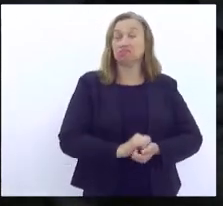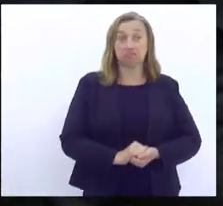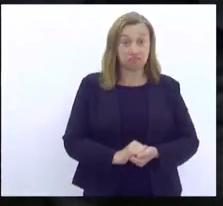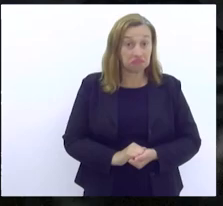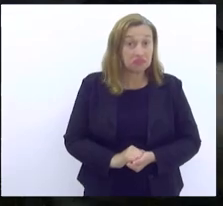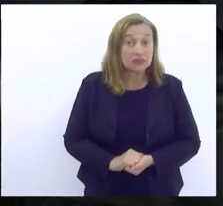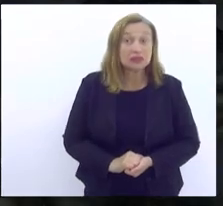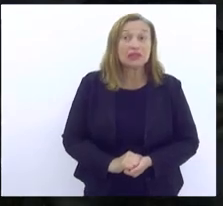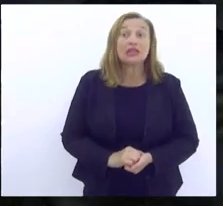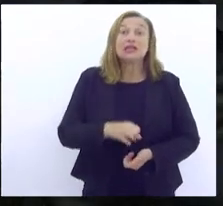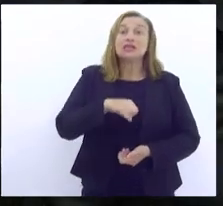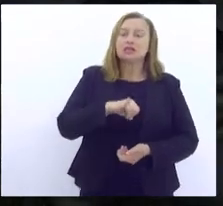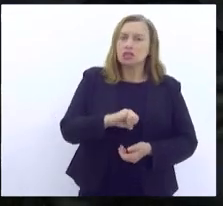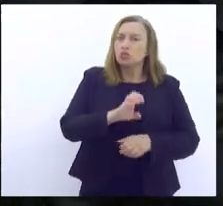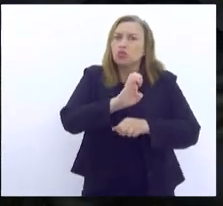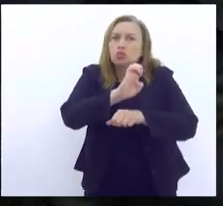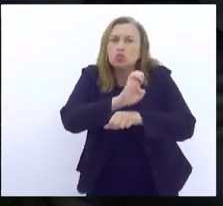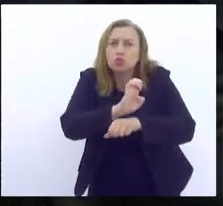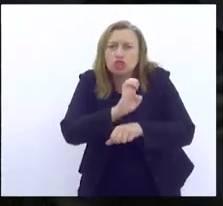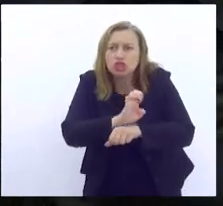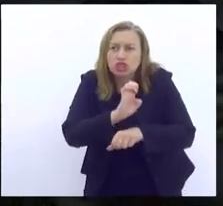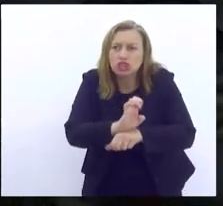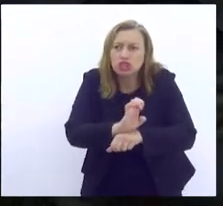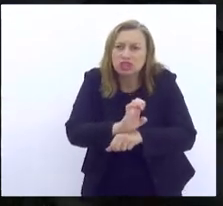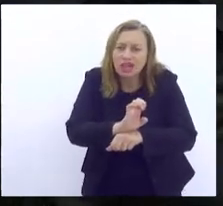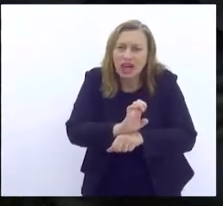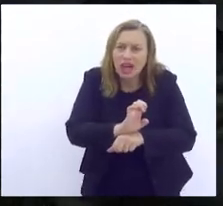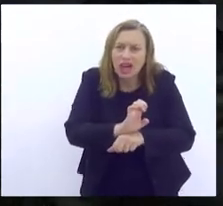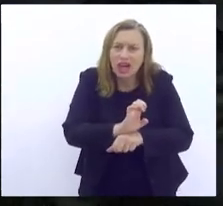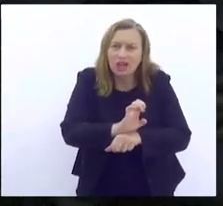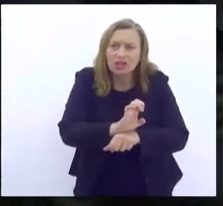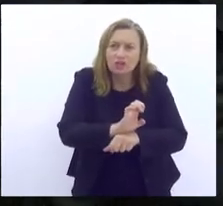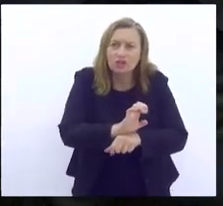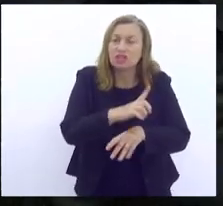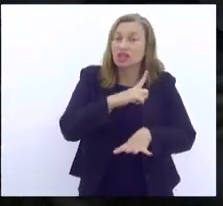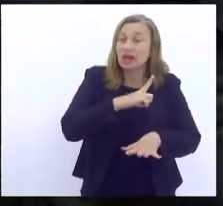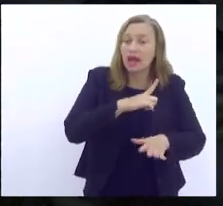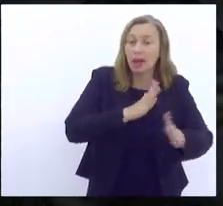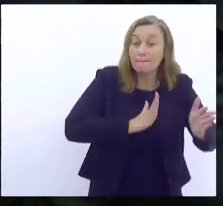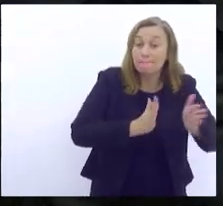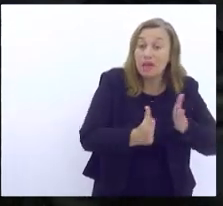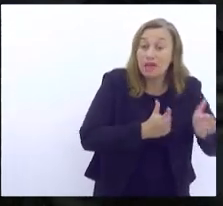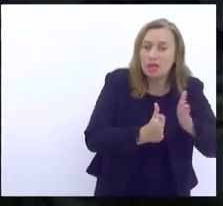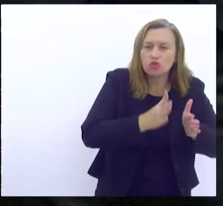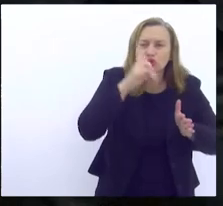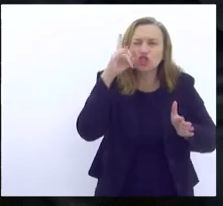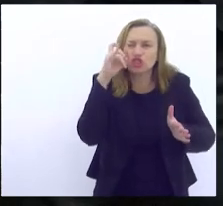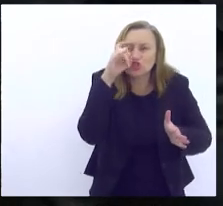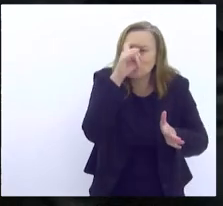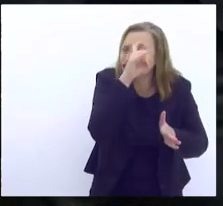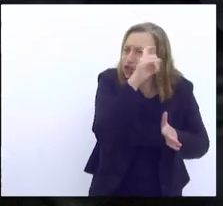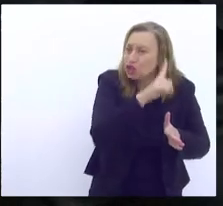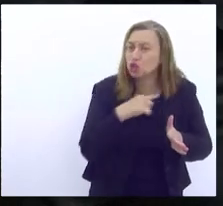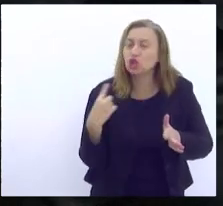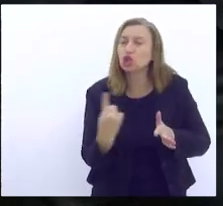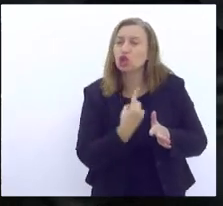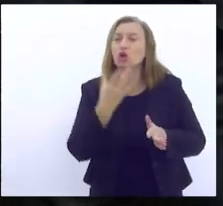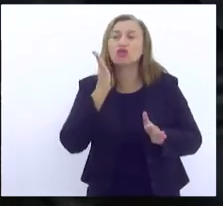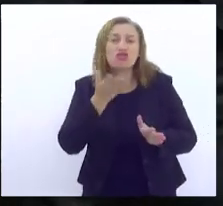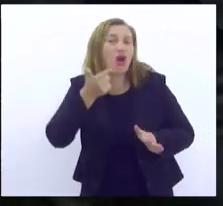E se o Estado está e atravessará momentos nebulosos que nós já